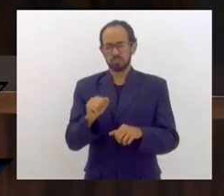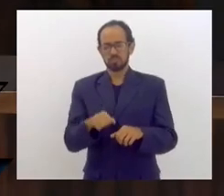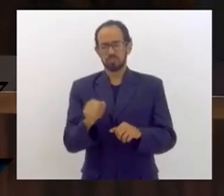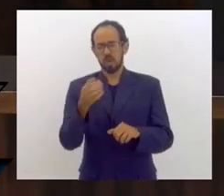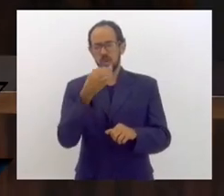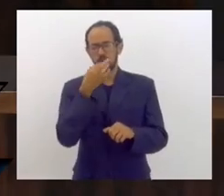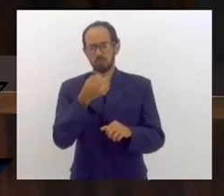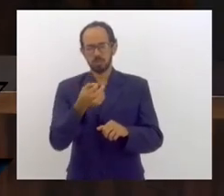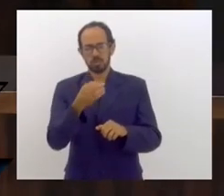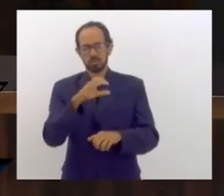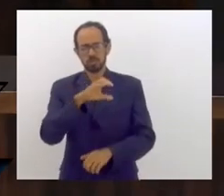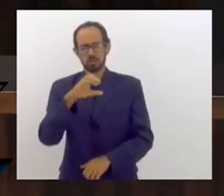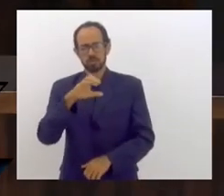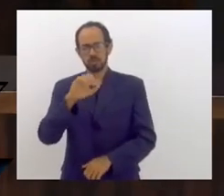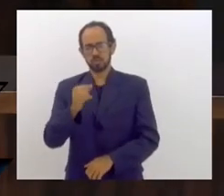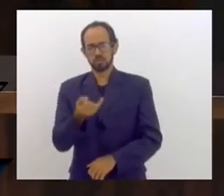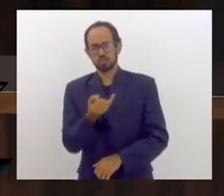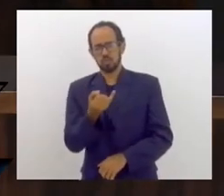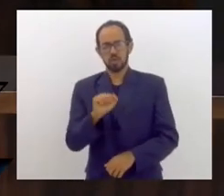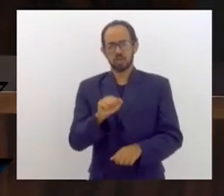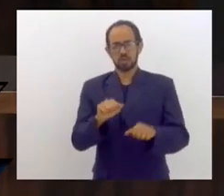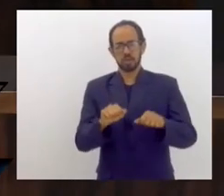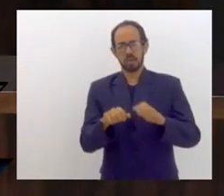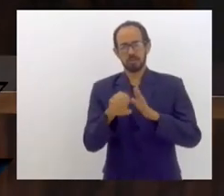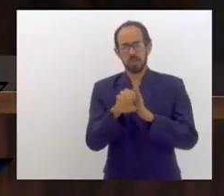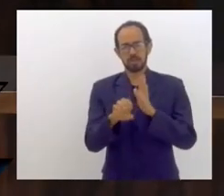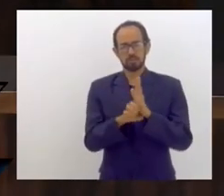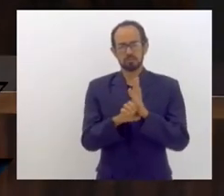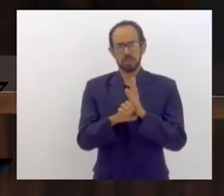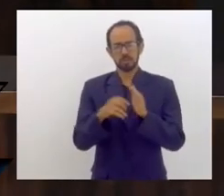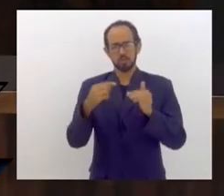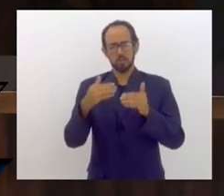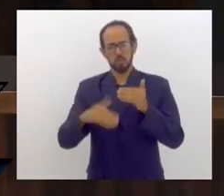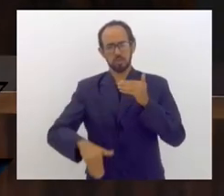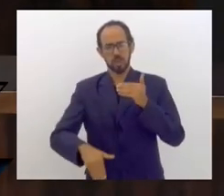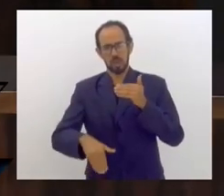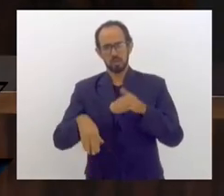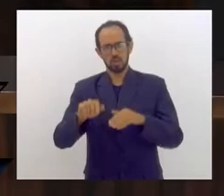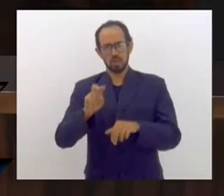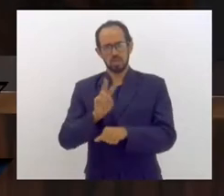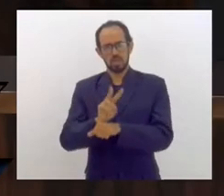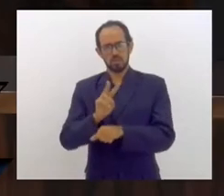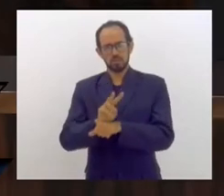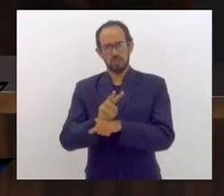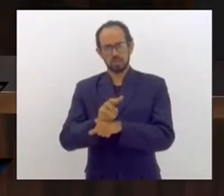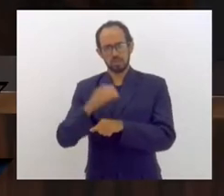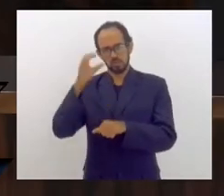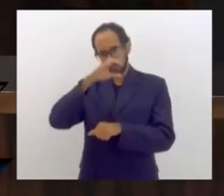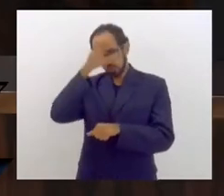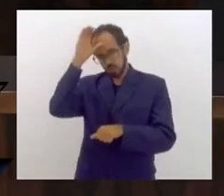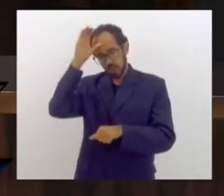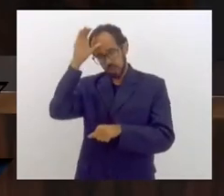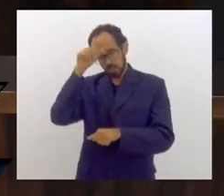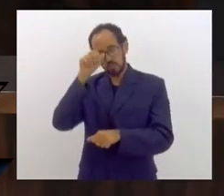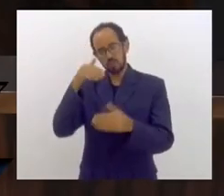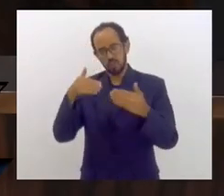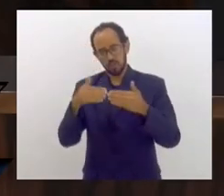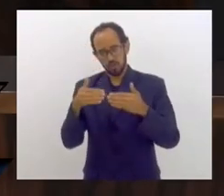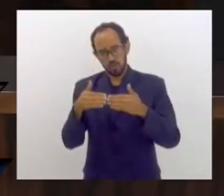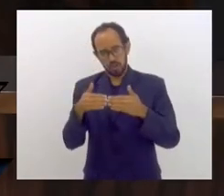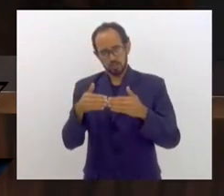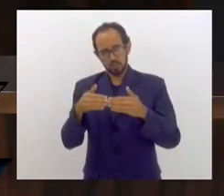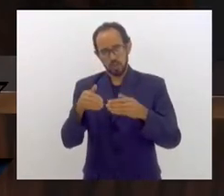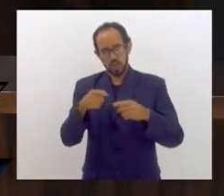das comissões de Constituição e Justiça, contrário. Defesa do consumidor, favorável. E de